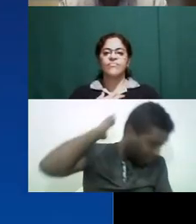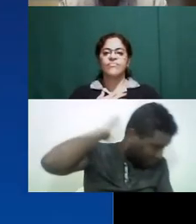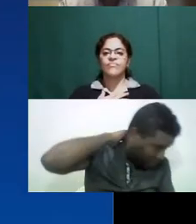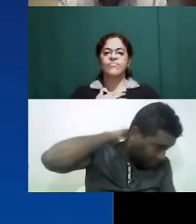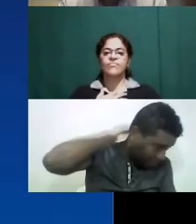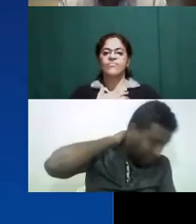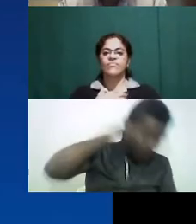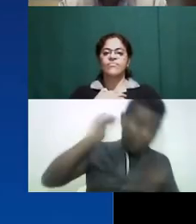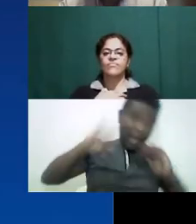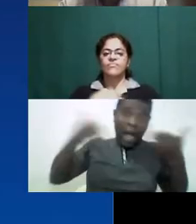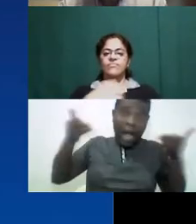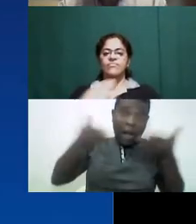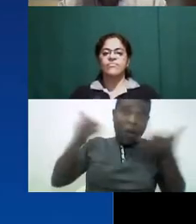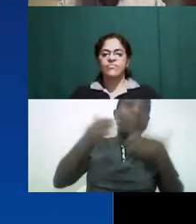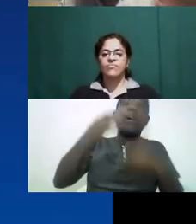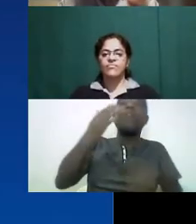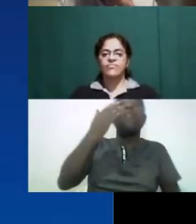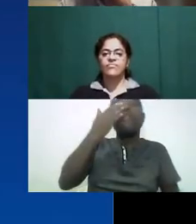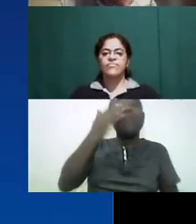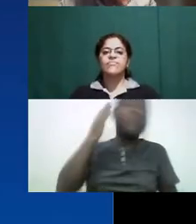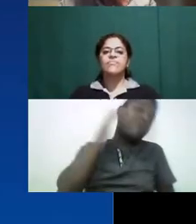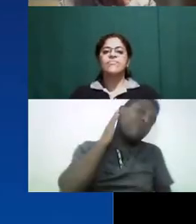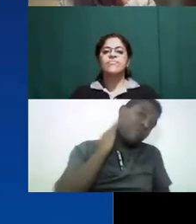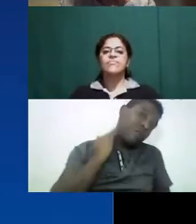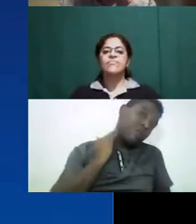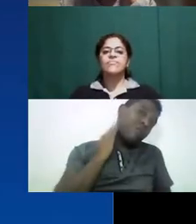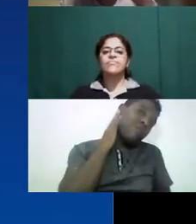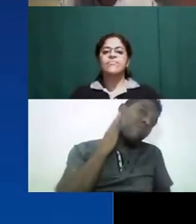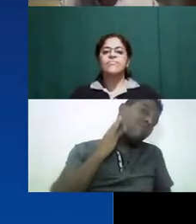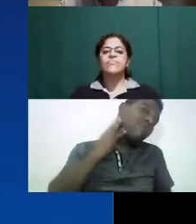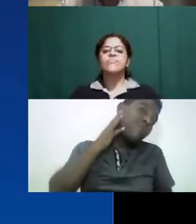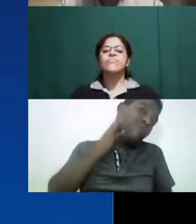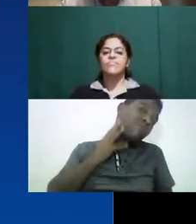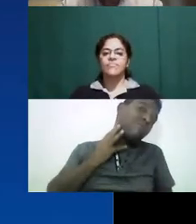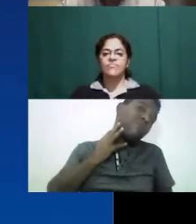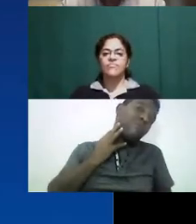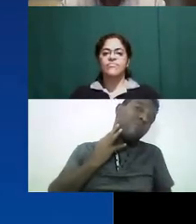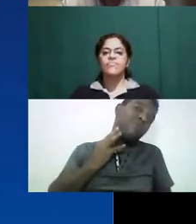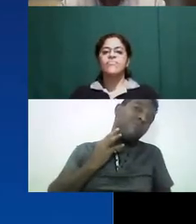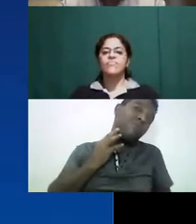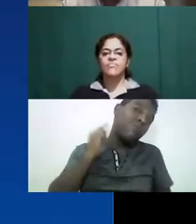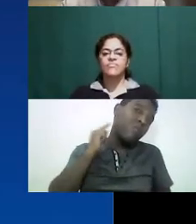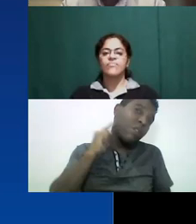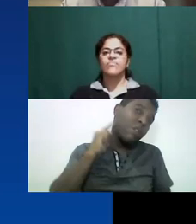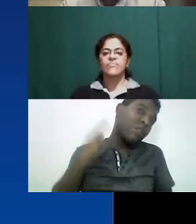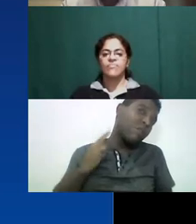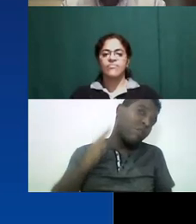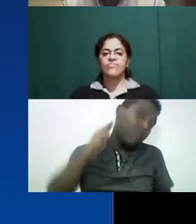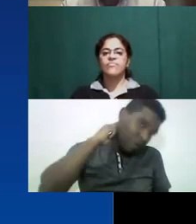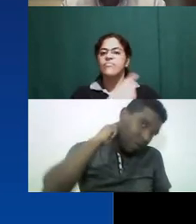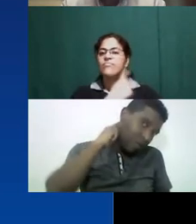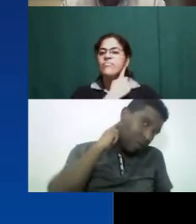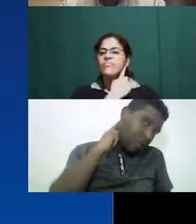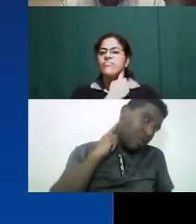esternocleidomastoide, porque ele insere no processo mastoide, que é essa parte posterior aqui do pescoço, tá? Então, é um músculo